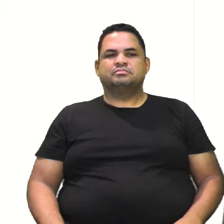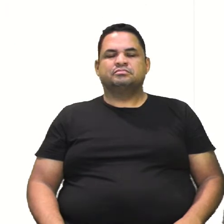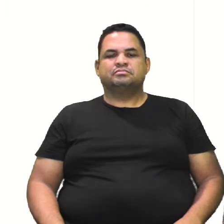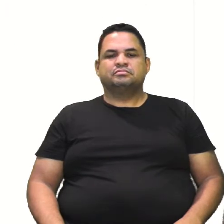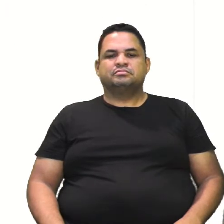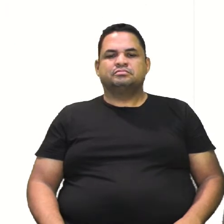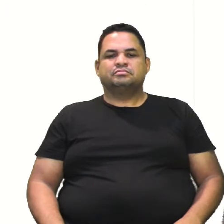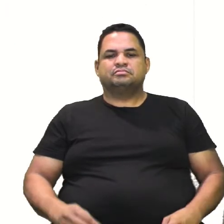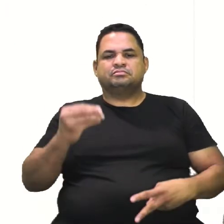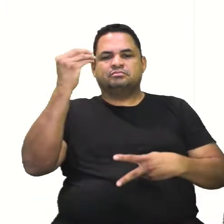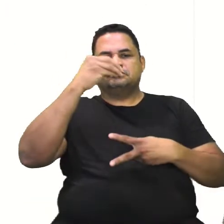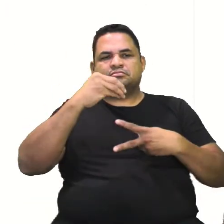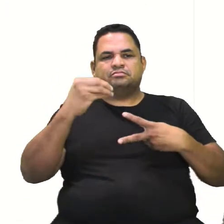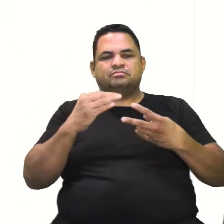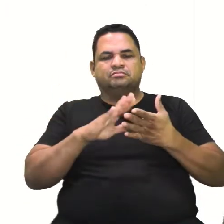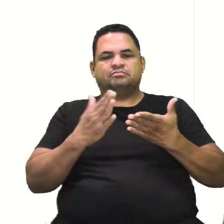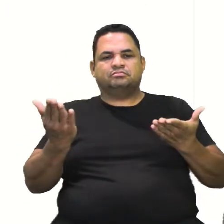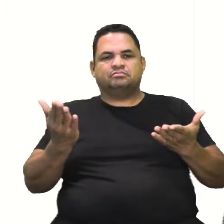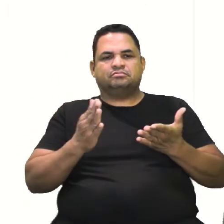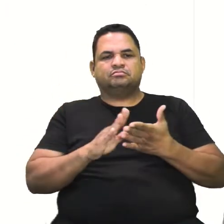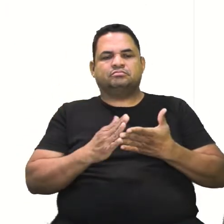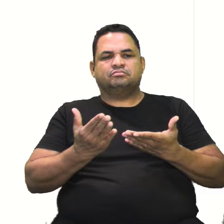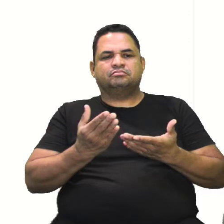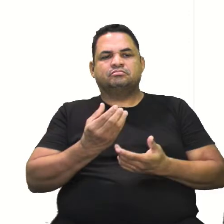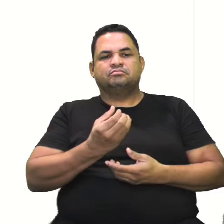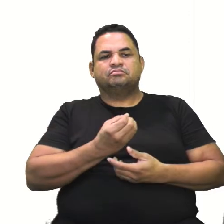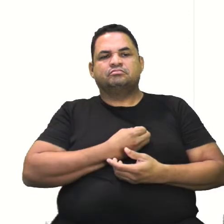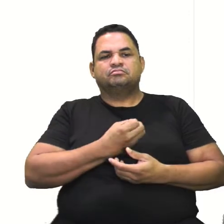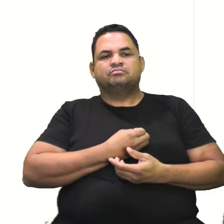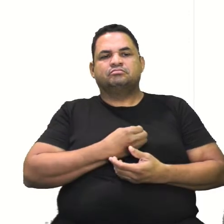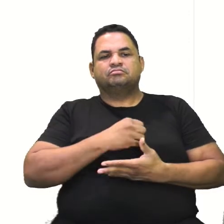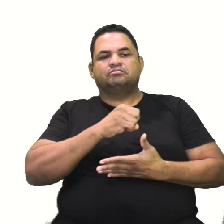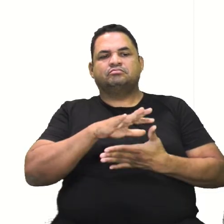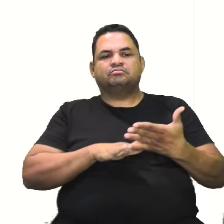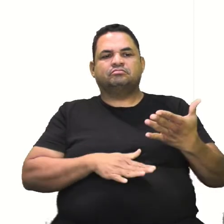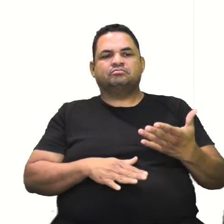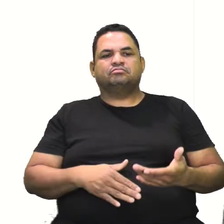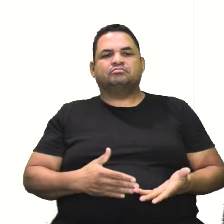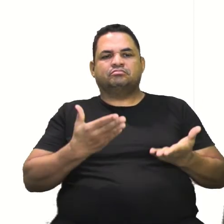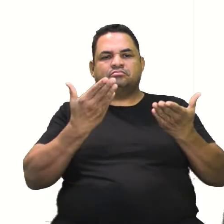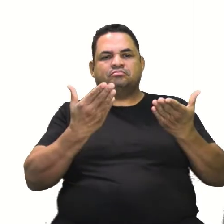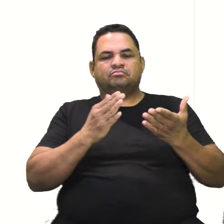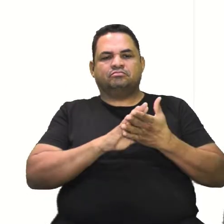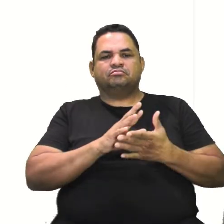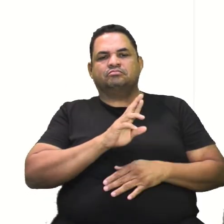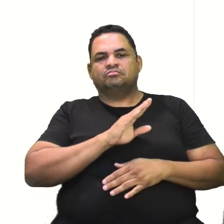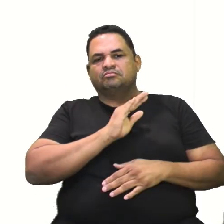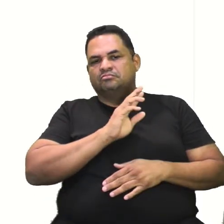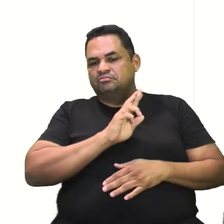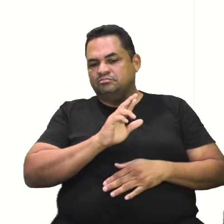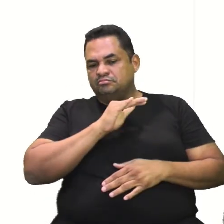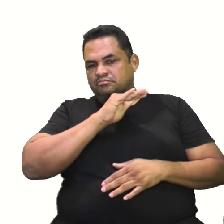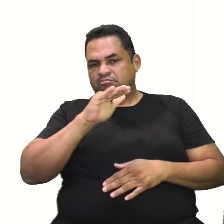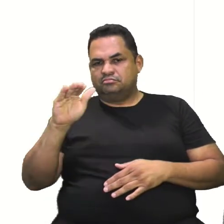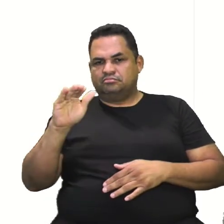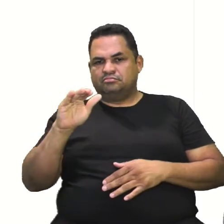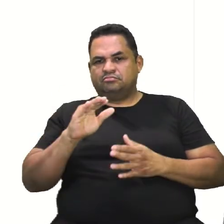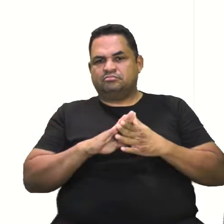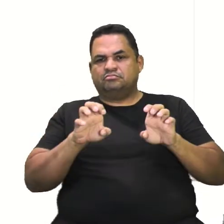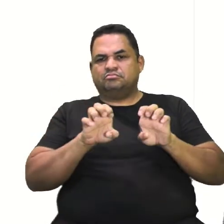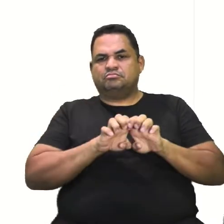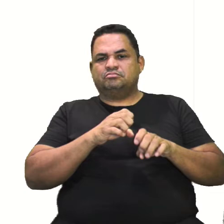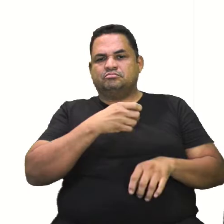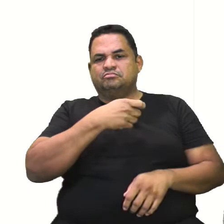Vamos lá de Enem? Se liga no Enem, vamos ver a questão de número 3 agora. Consideremos a reta R